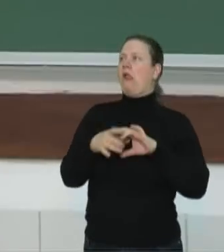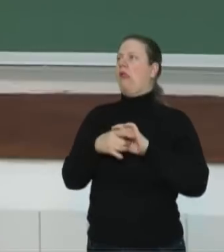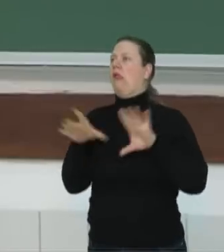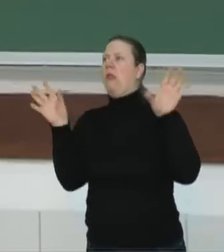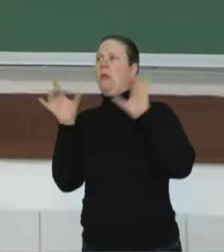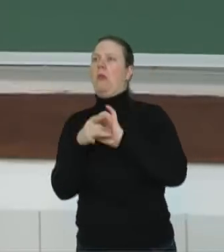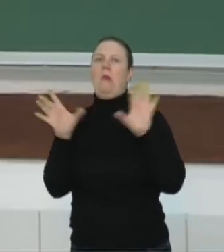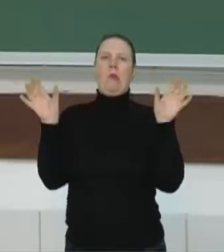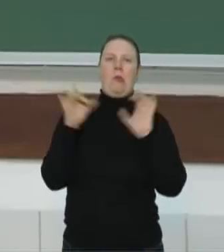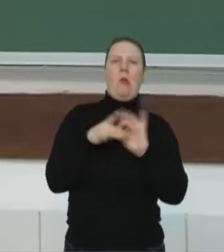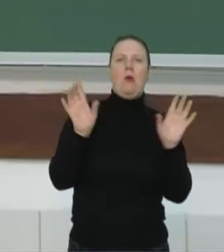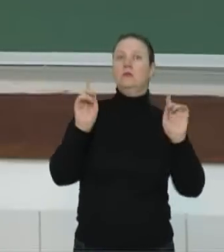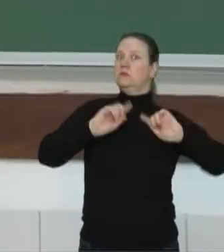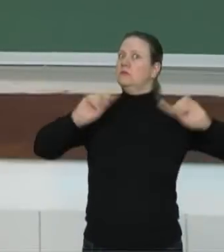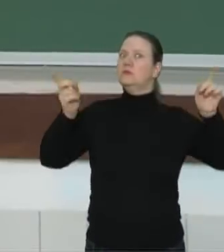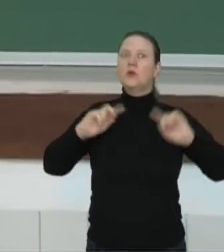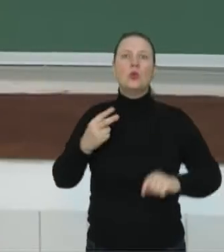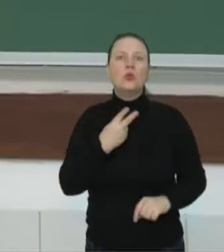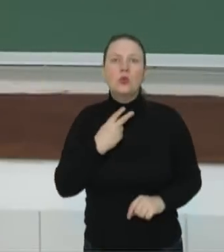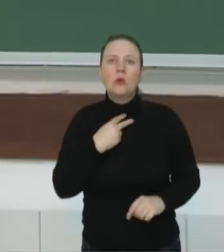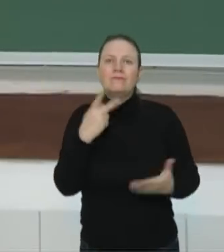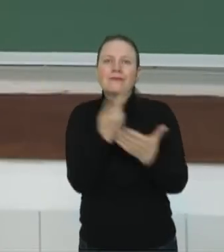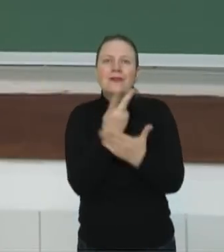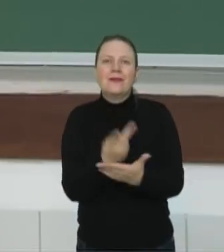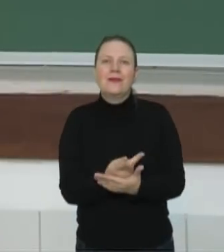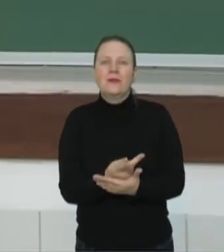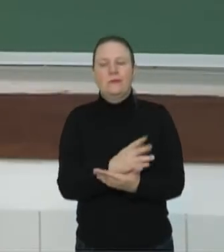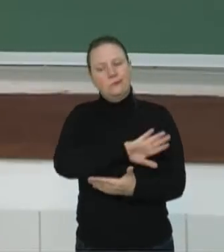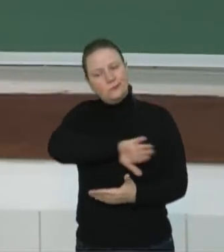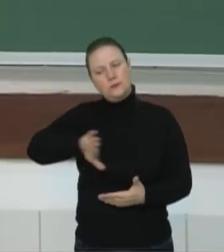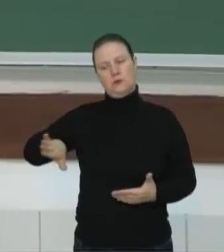toda hora, porque se ele cometer muitas faltas, ele está fora.